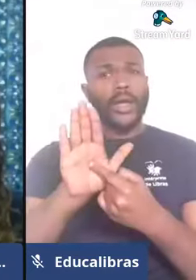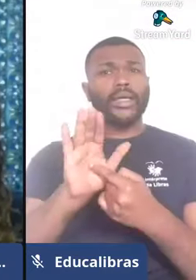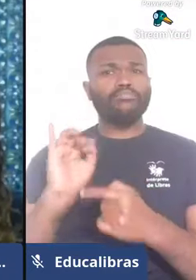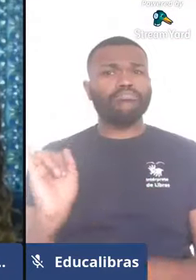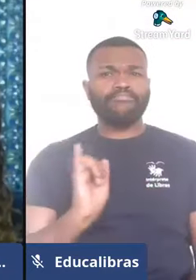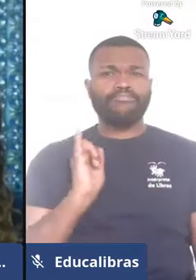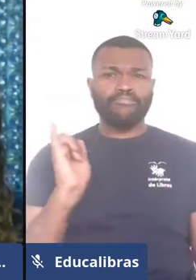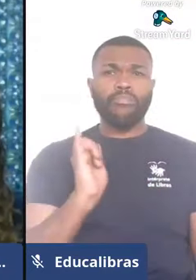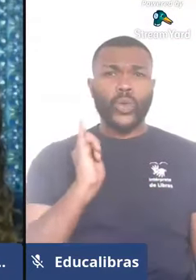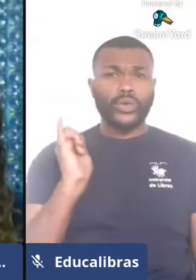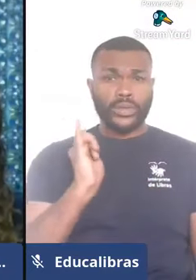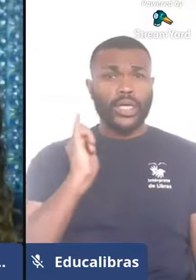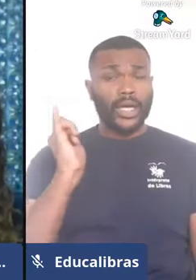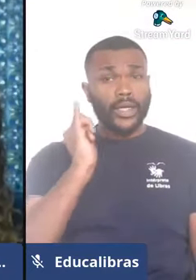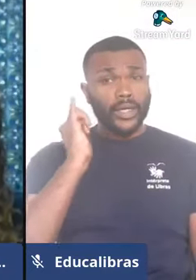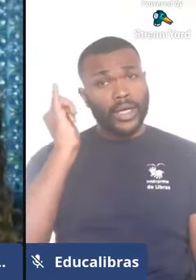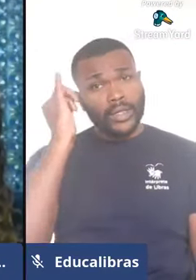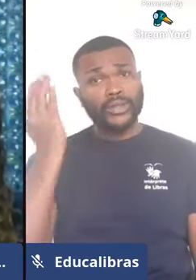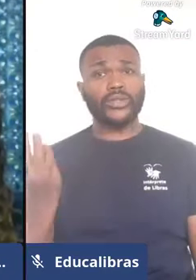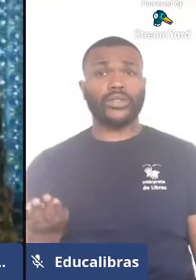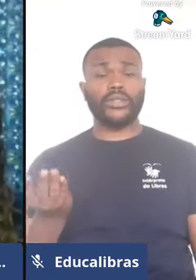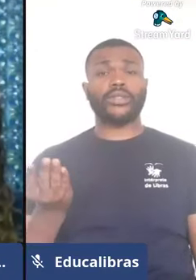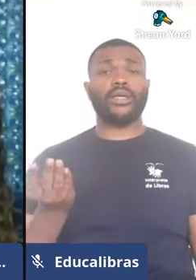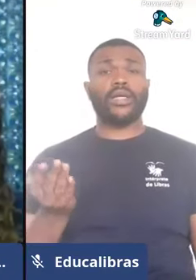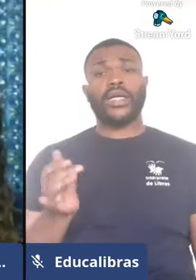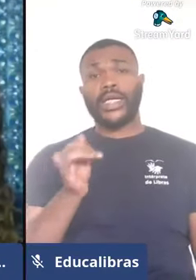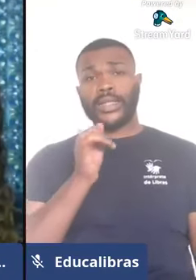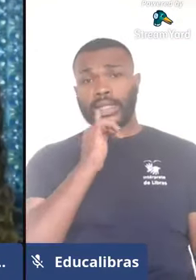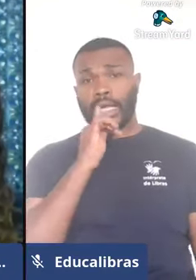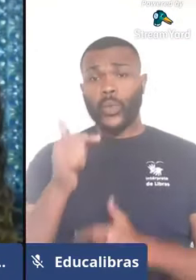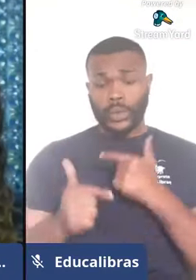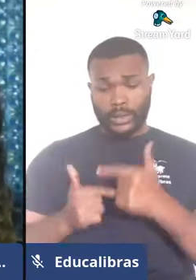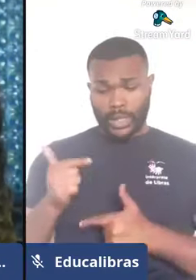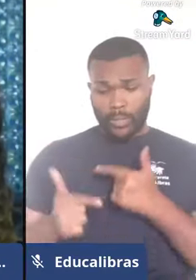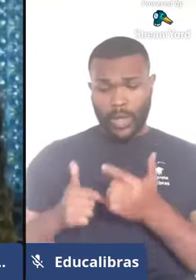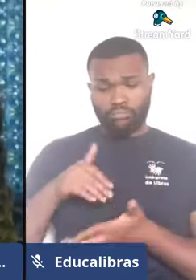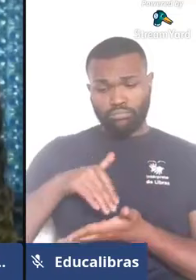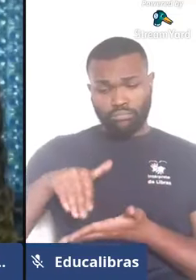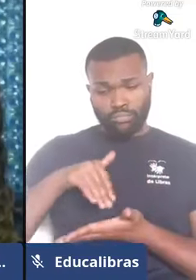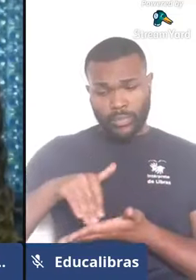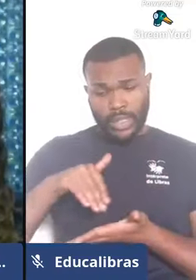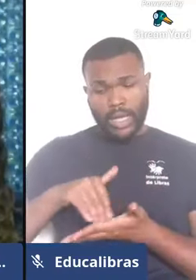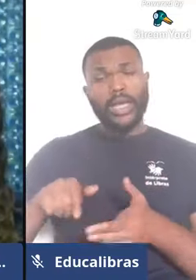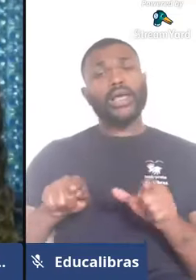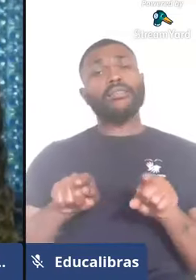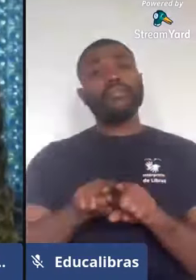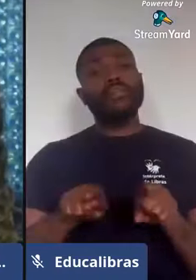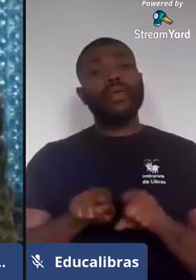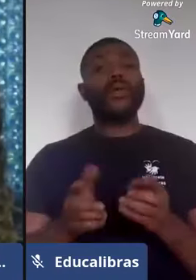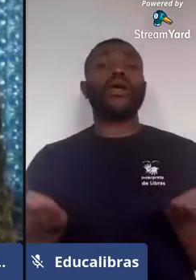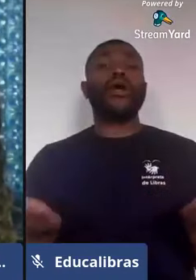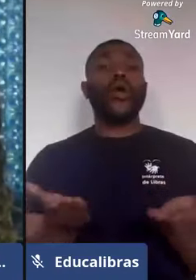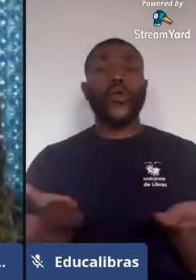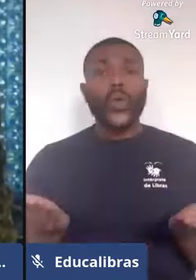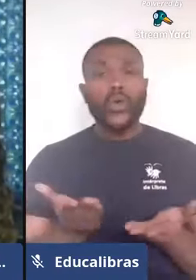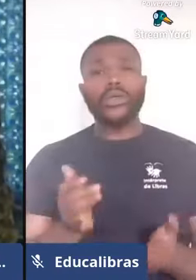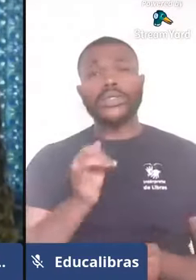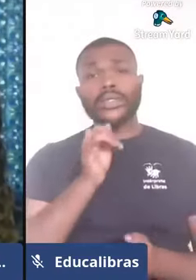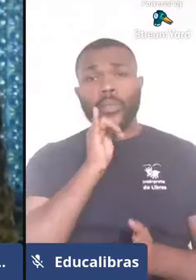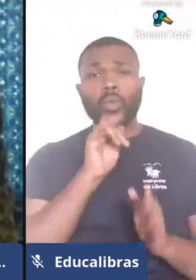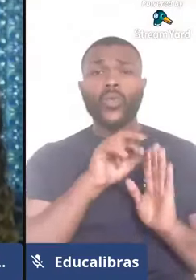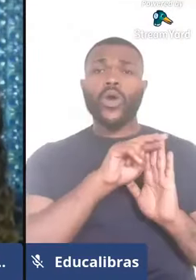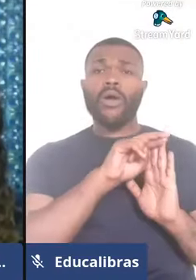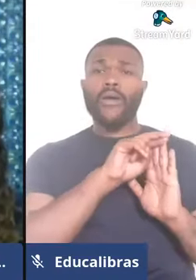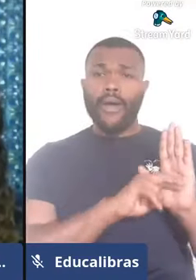relevantes, não só sobre o trabalho da Secretaria, mas também, nesse momento, sobre as medidas que estão